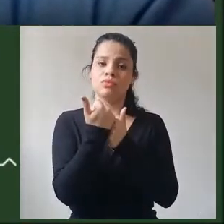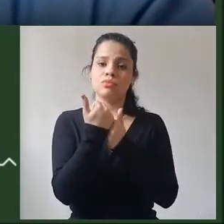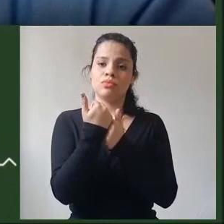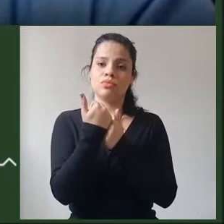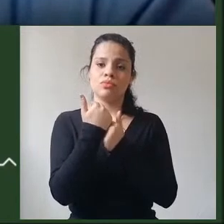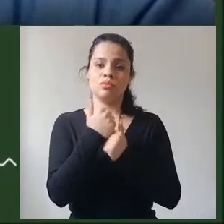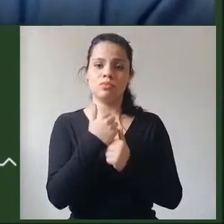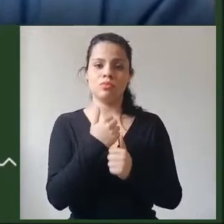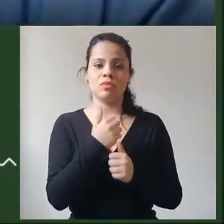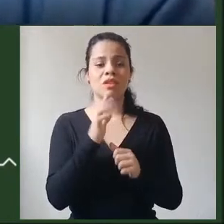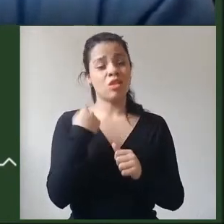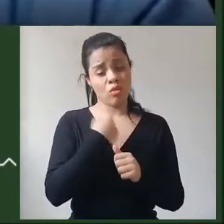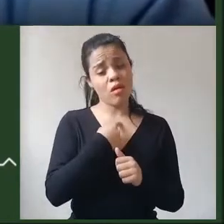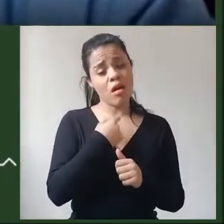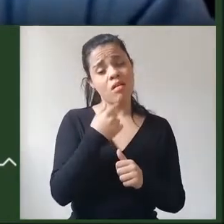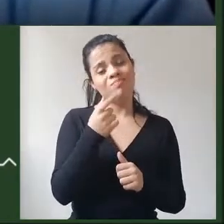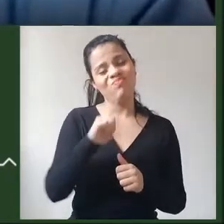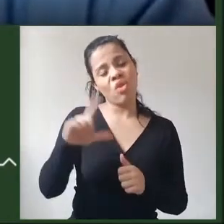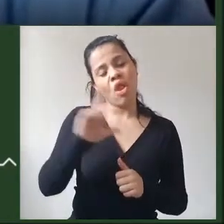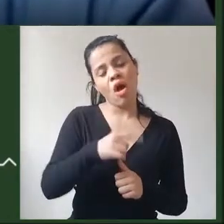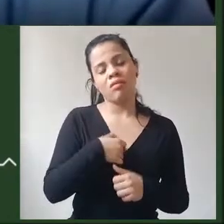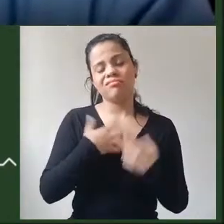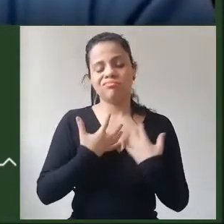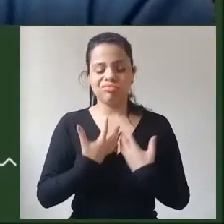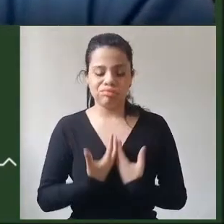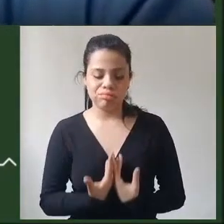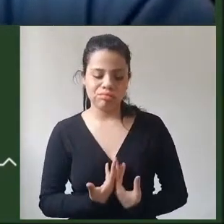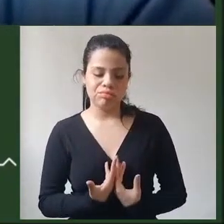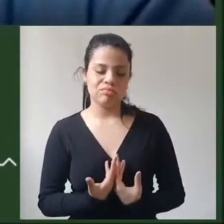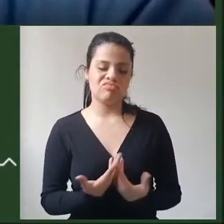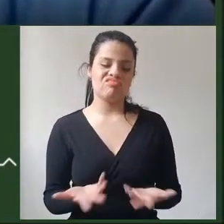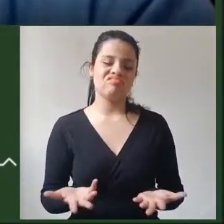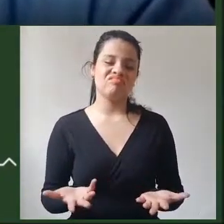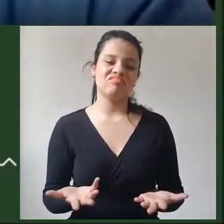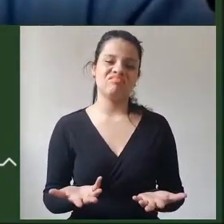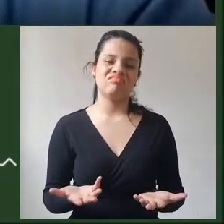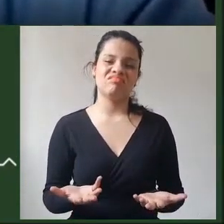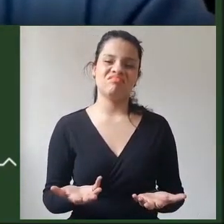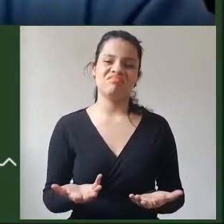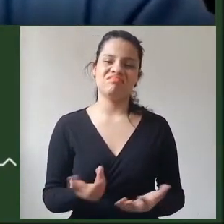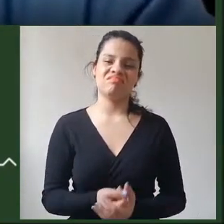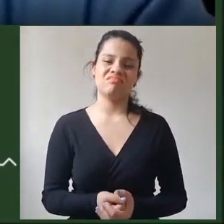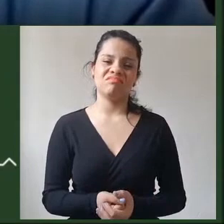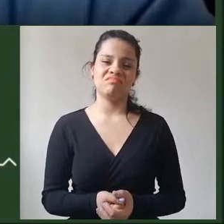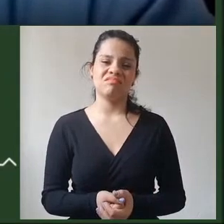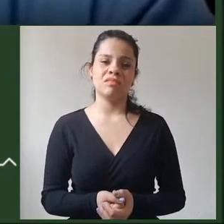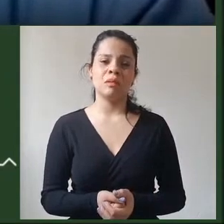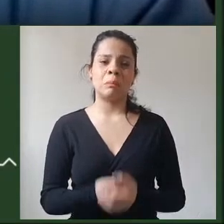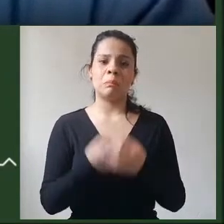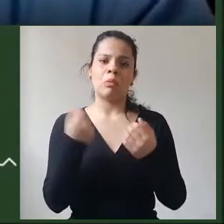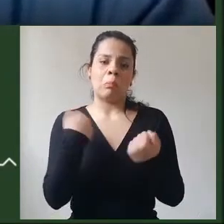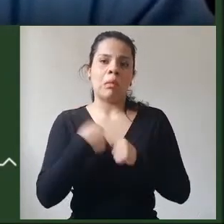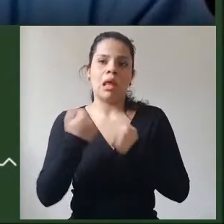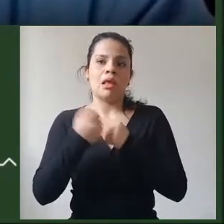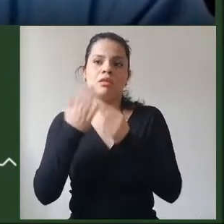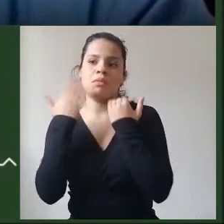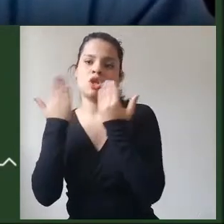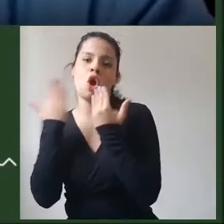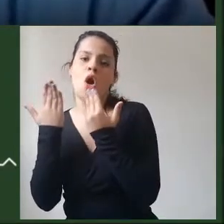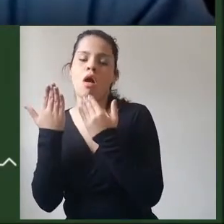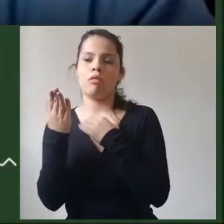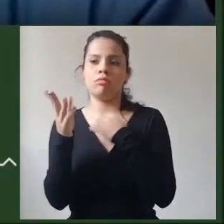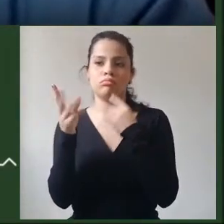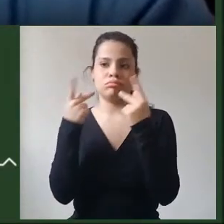lado, pega super forte, que você se sente desanimado, cansado. Não penso que precise de